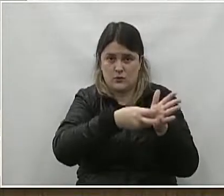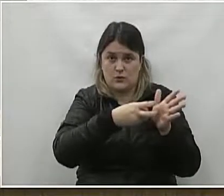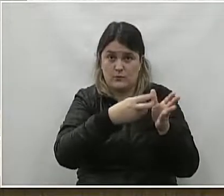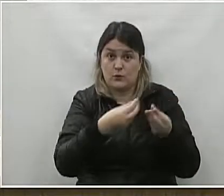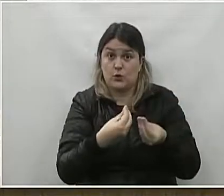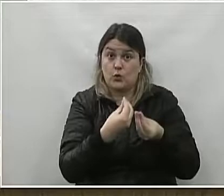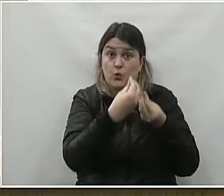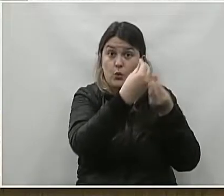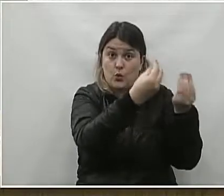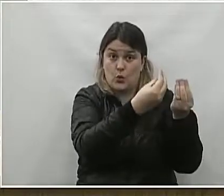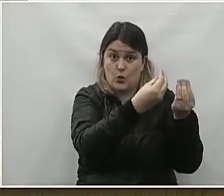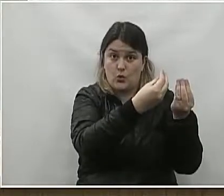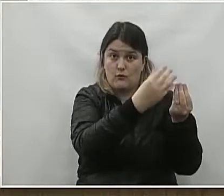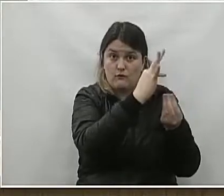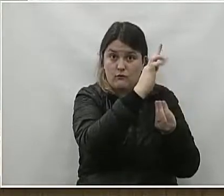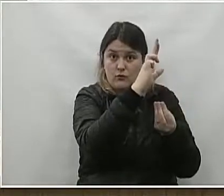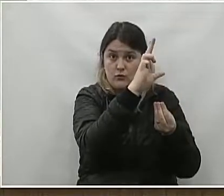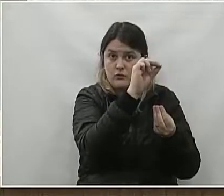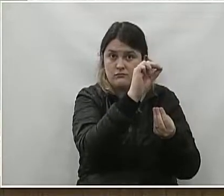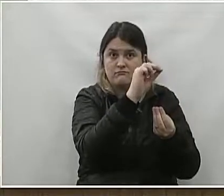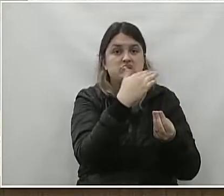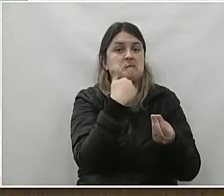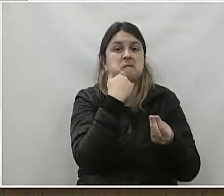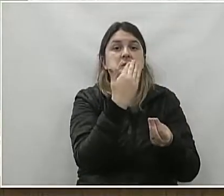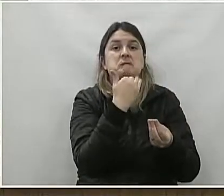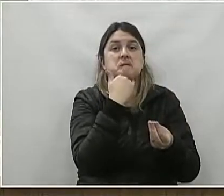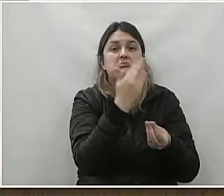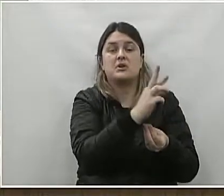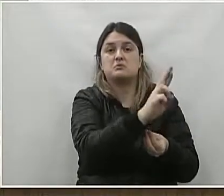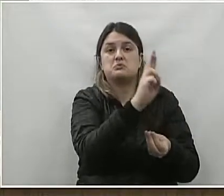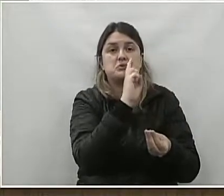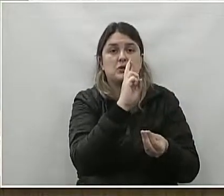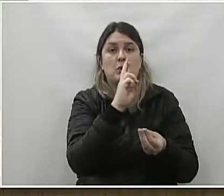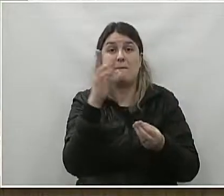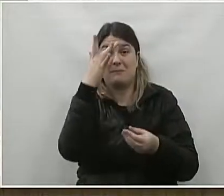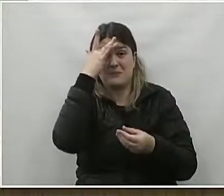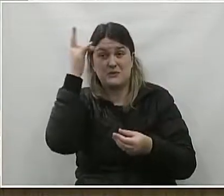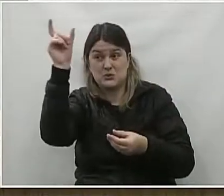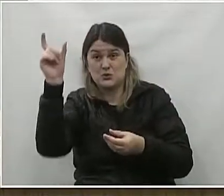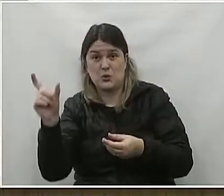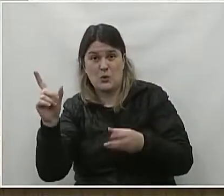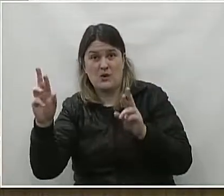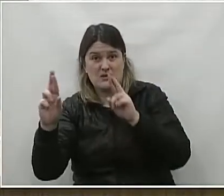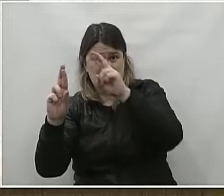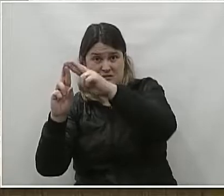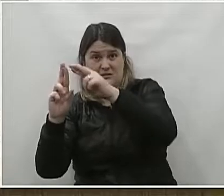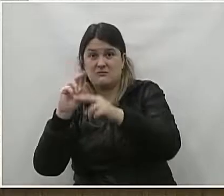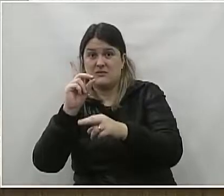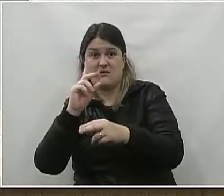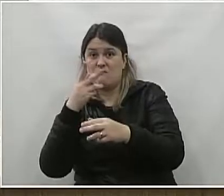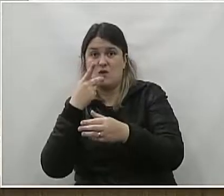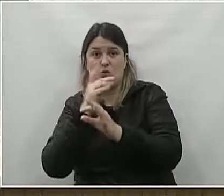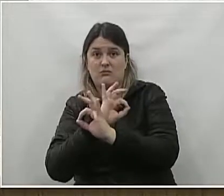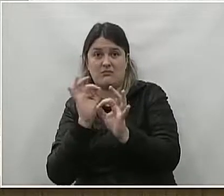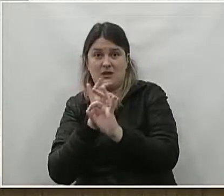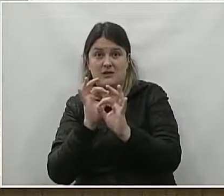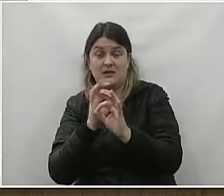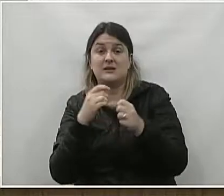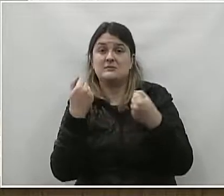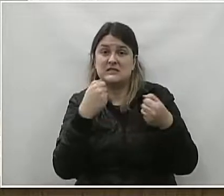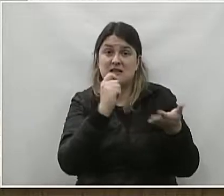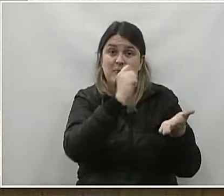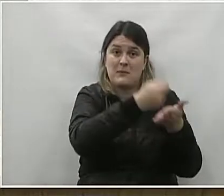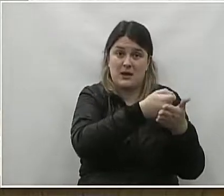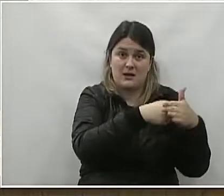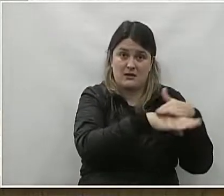o fundo, não teve um manifesto do representante, porque precisava pagar o fundo.